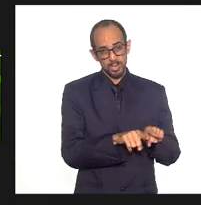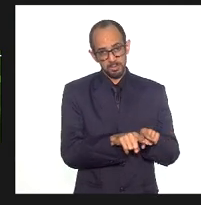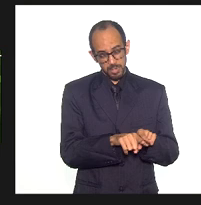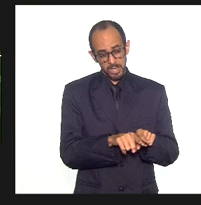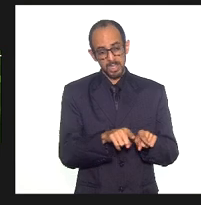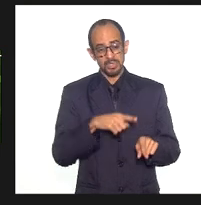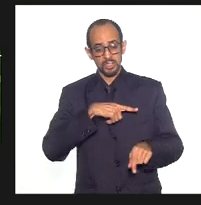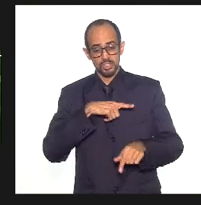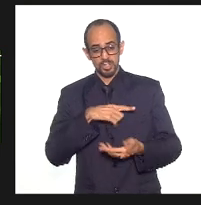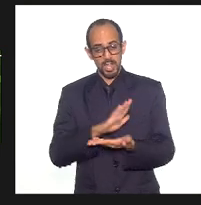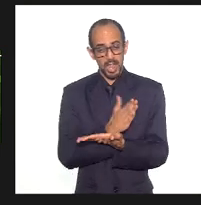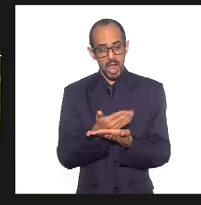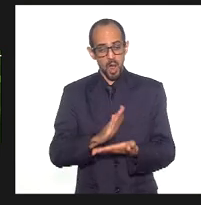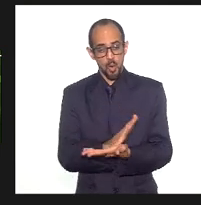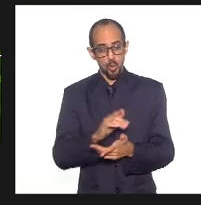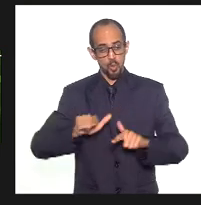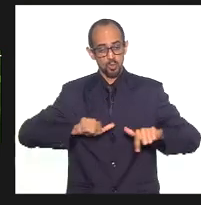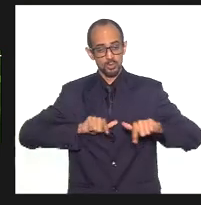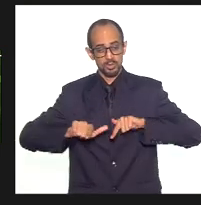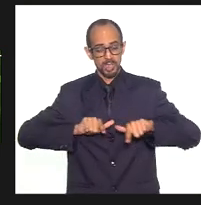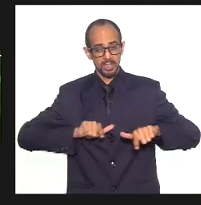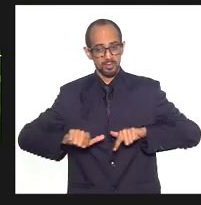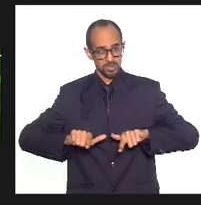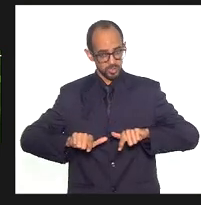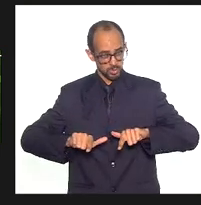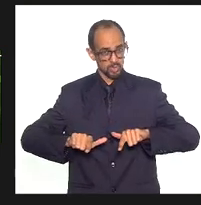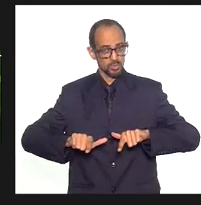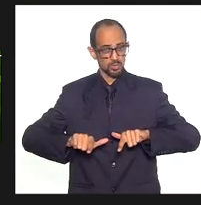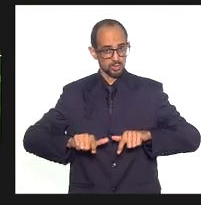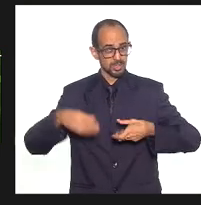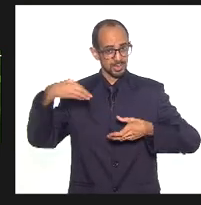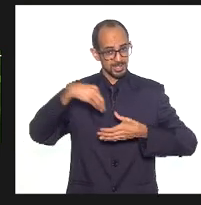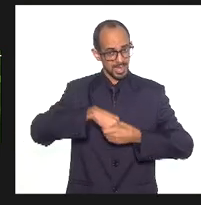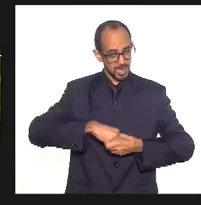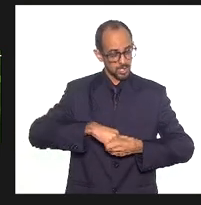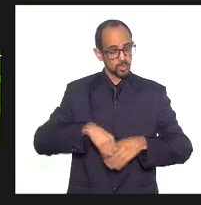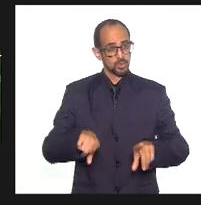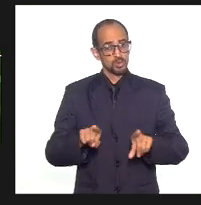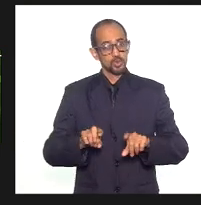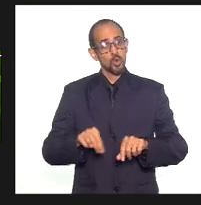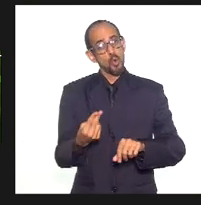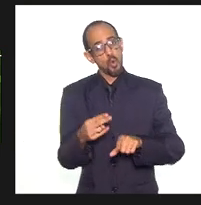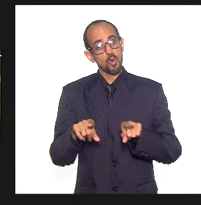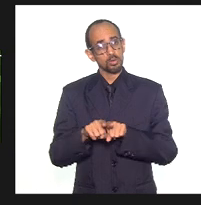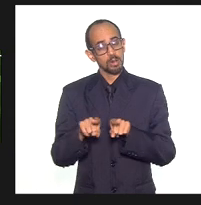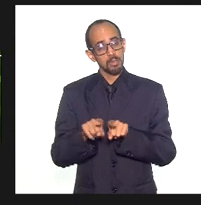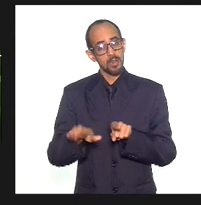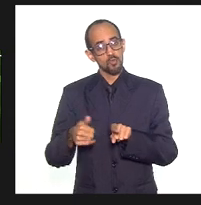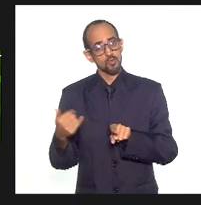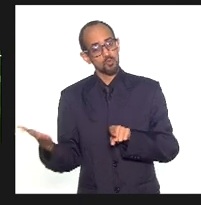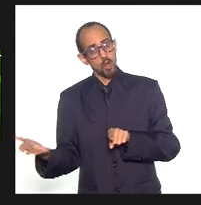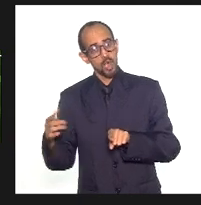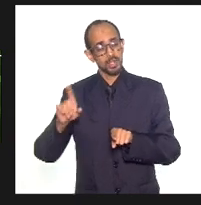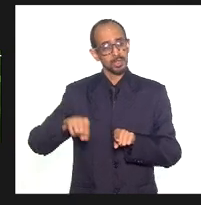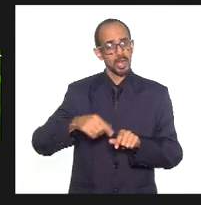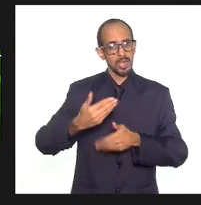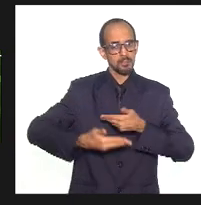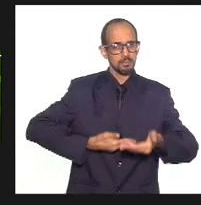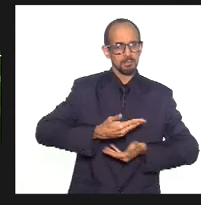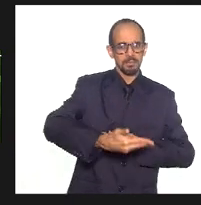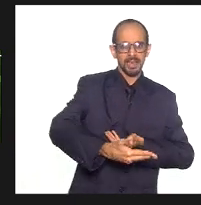alguns serviços, alguns gastos internos ou mesmo externos que são